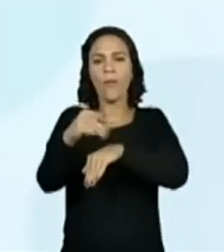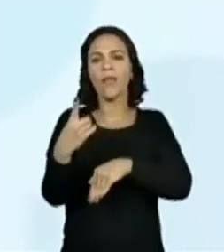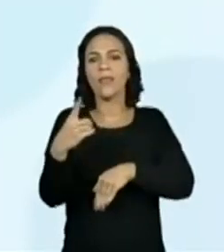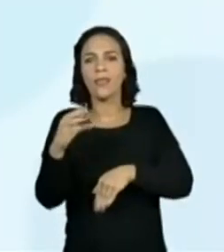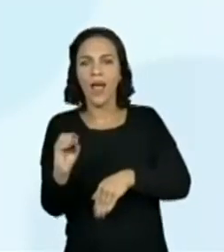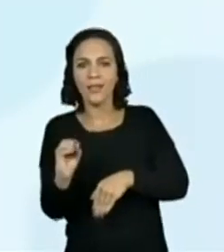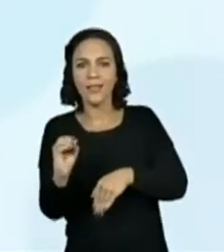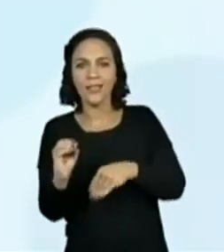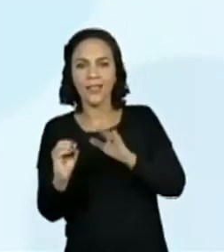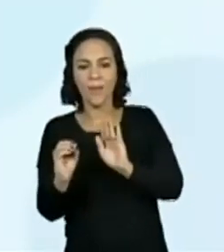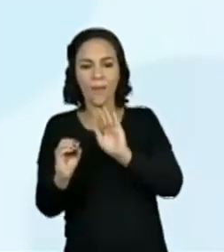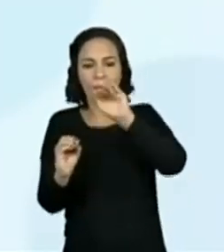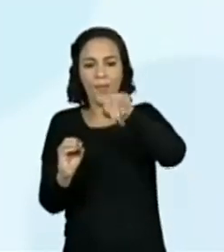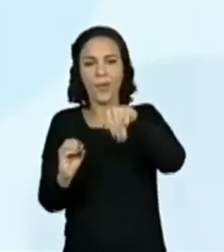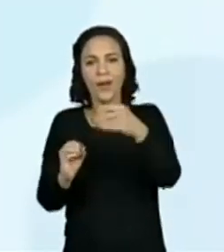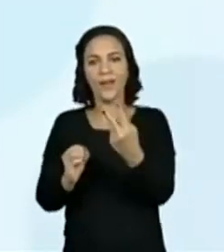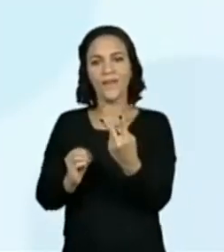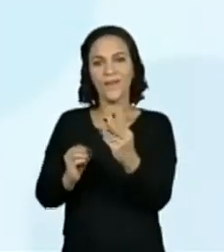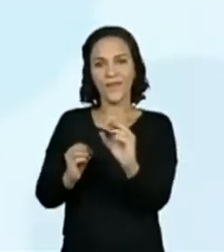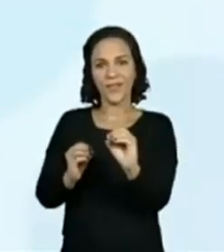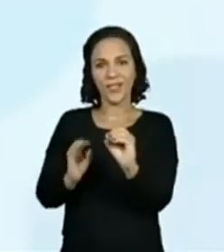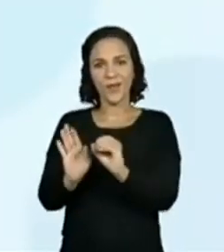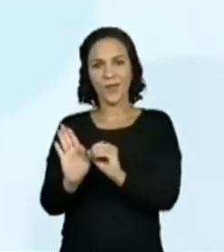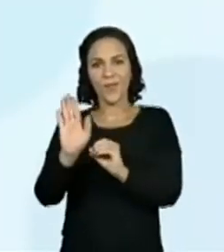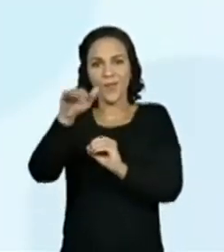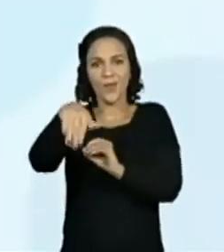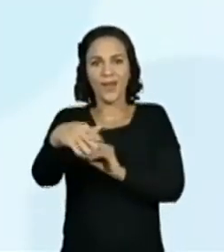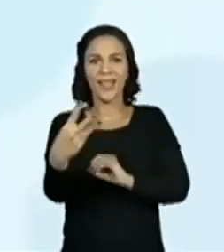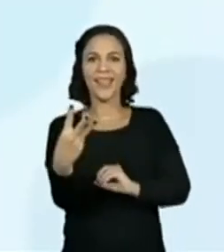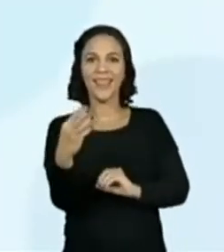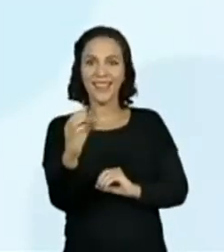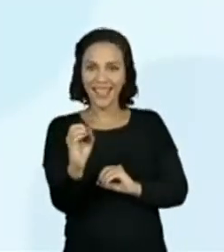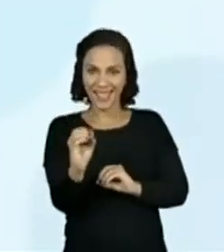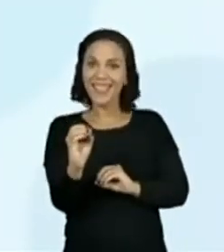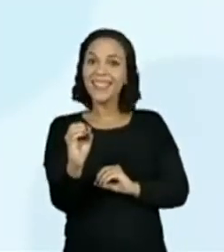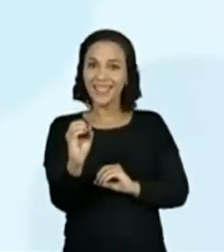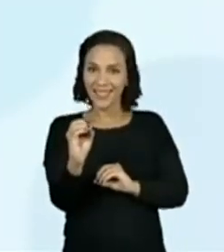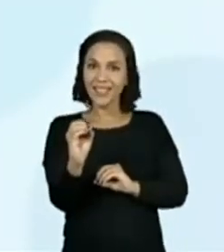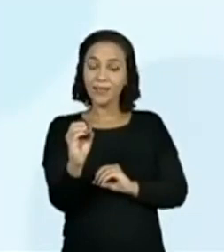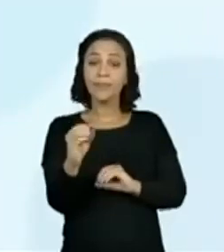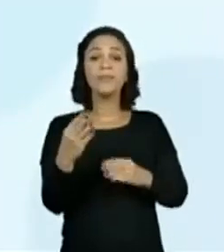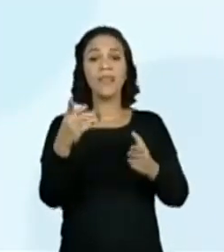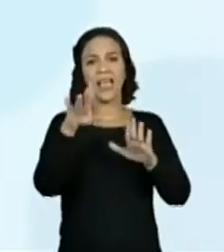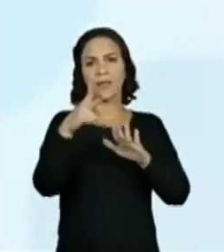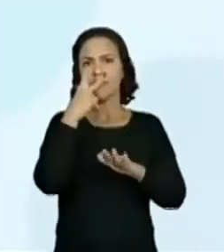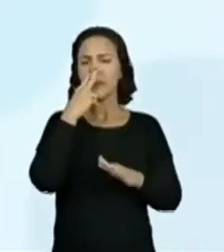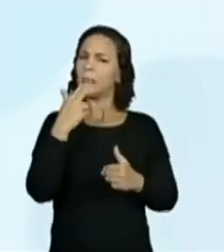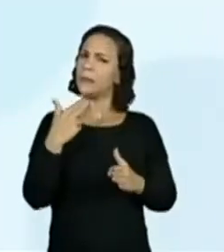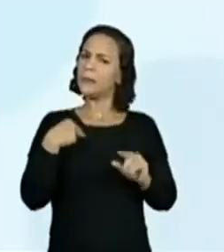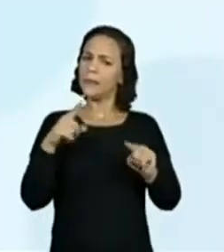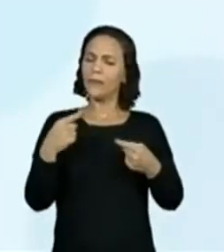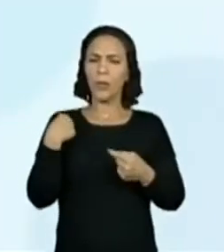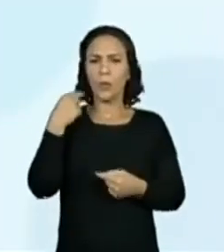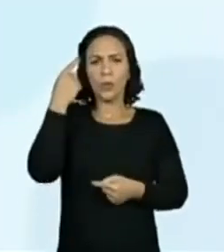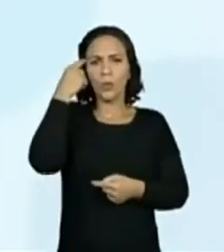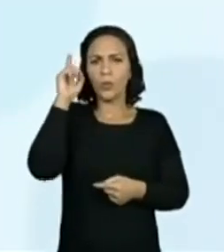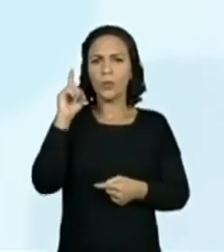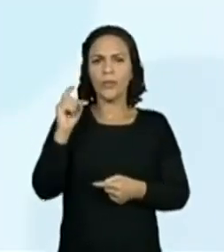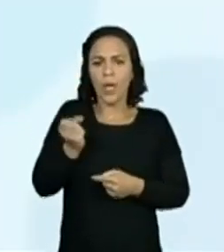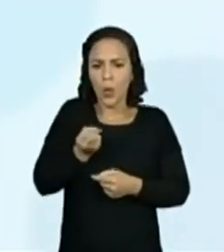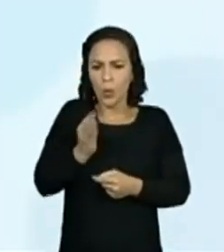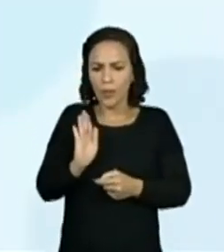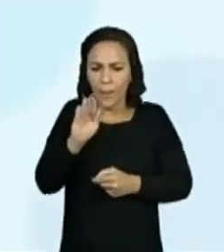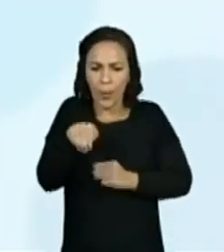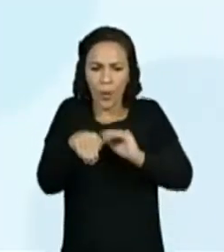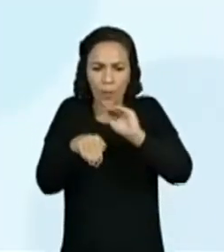muito bem. E mesmo quem ainda acha meio desafiador contar de 10 em 10, o que dá para perceber é que todos terminam com 0, né?